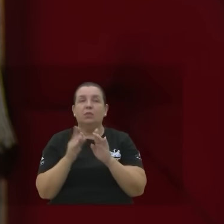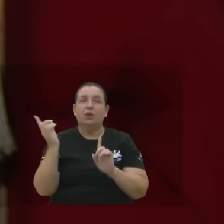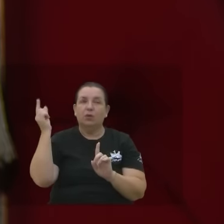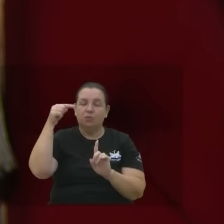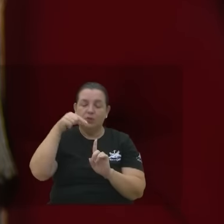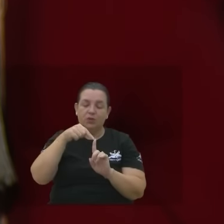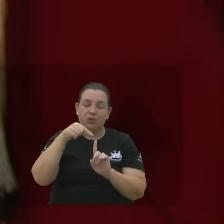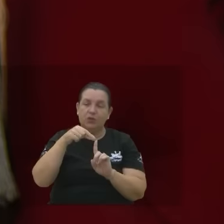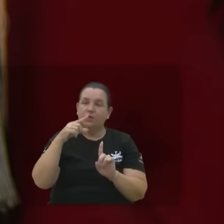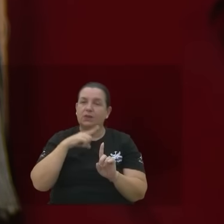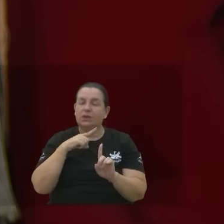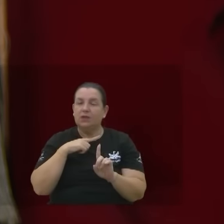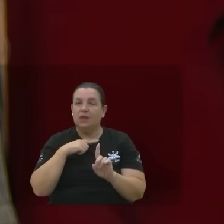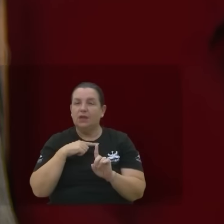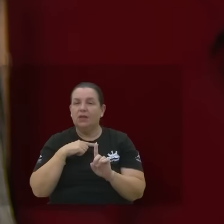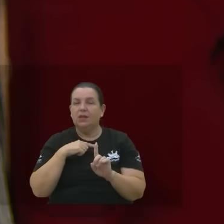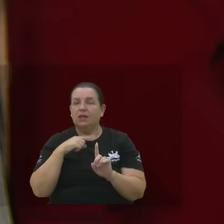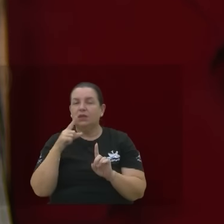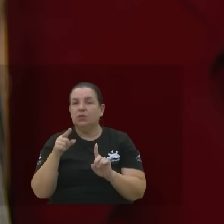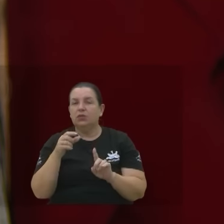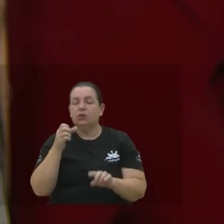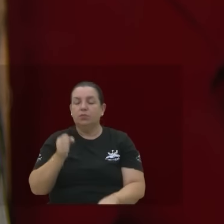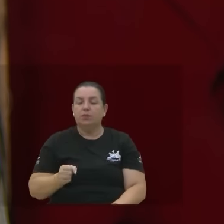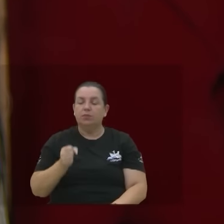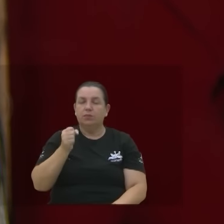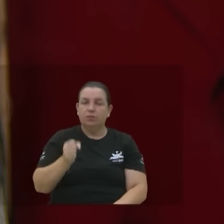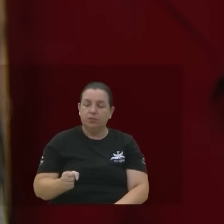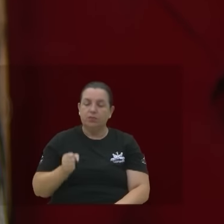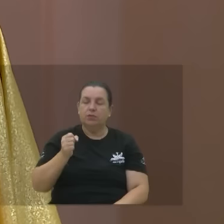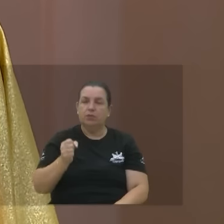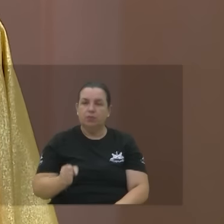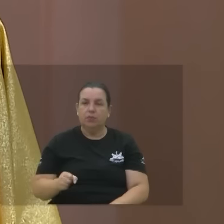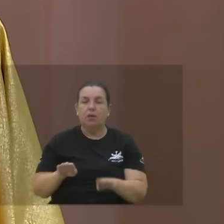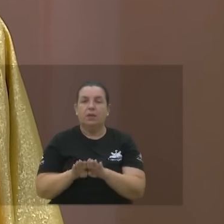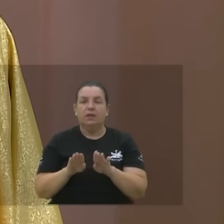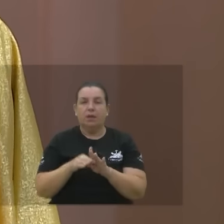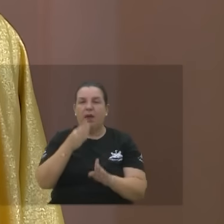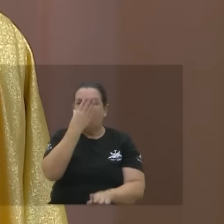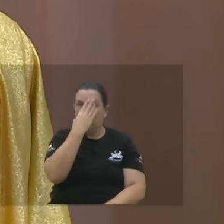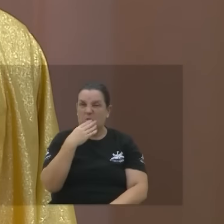objetivo marcar a marcha, mas afugentar os lobos ferozes.